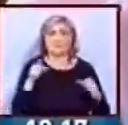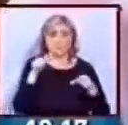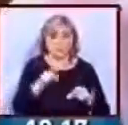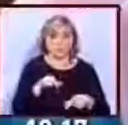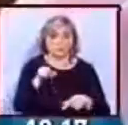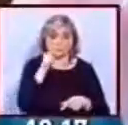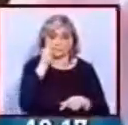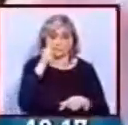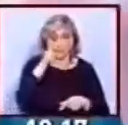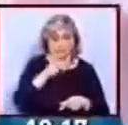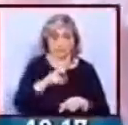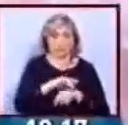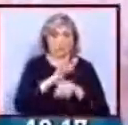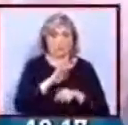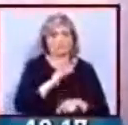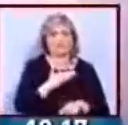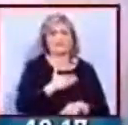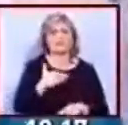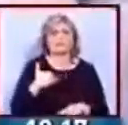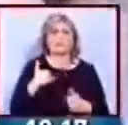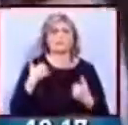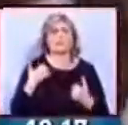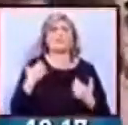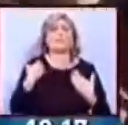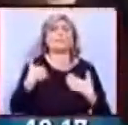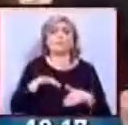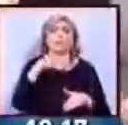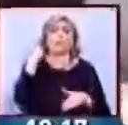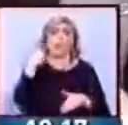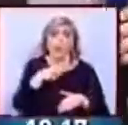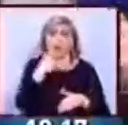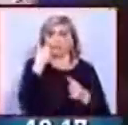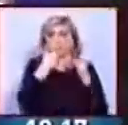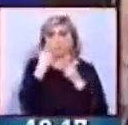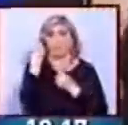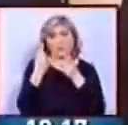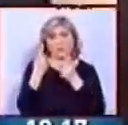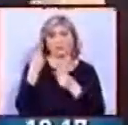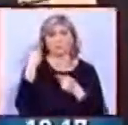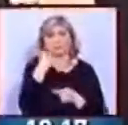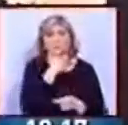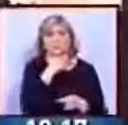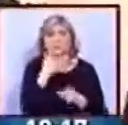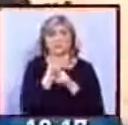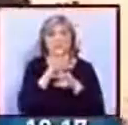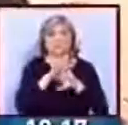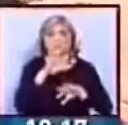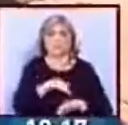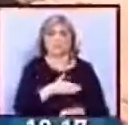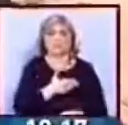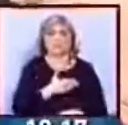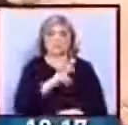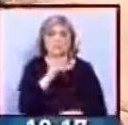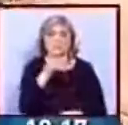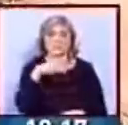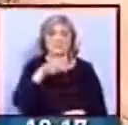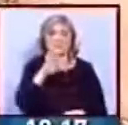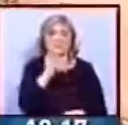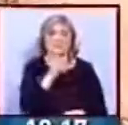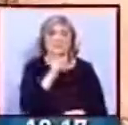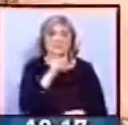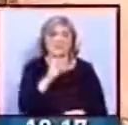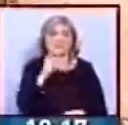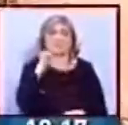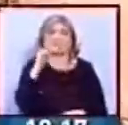Hoje o doente está saudável, mas infelizmente há muitos casos de pessoas que sofrem de enfarte do miocárdio. São muitos os casos